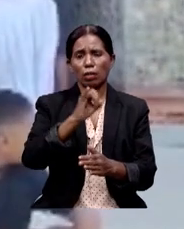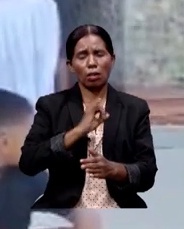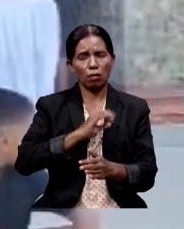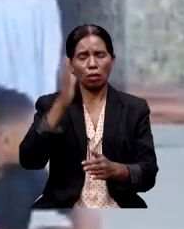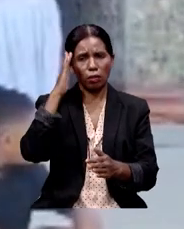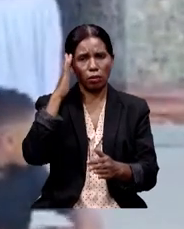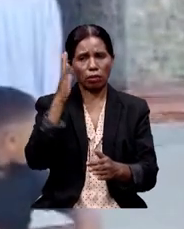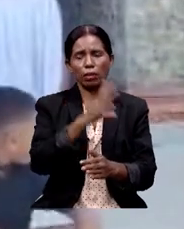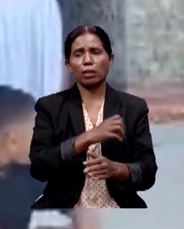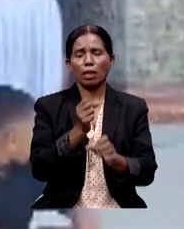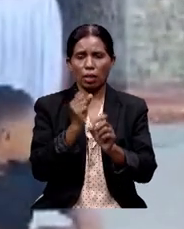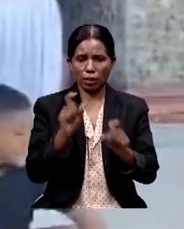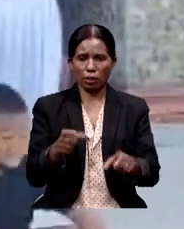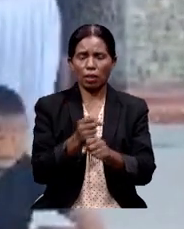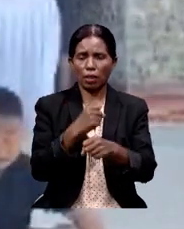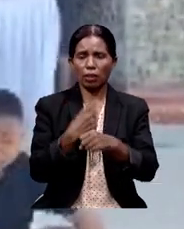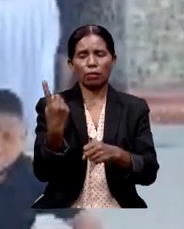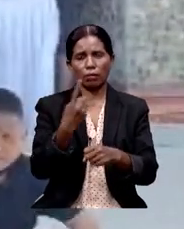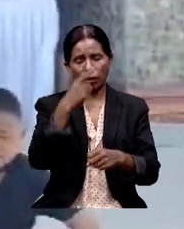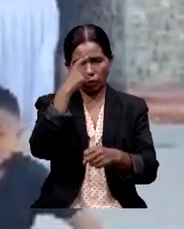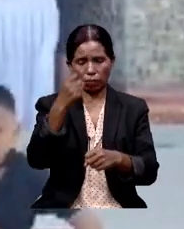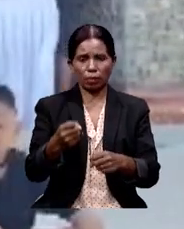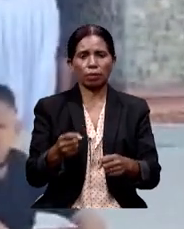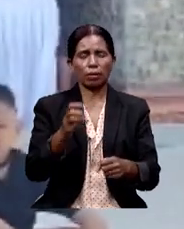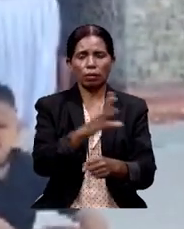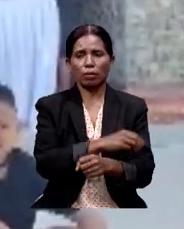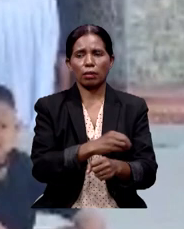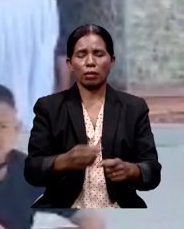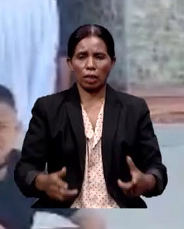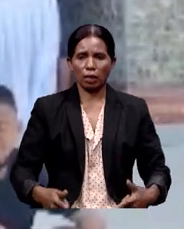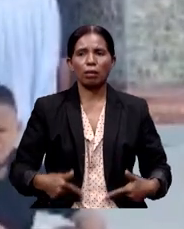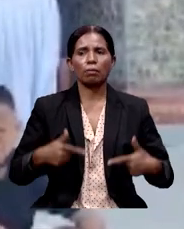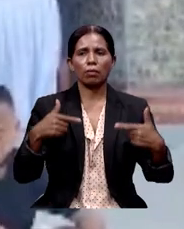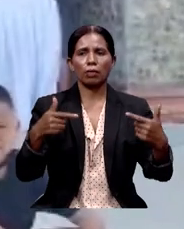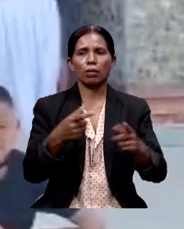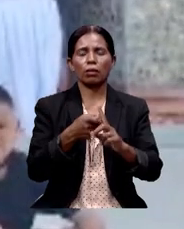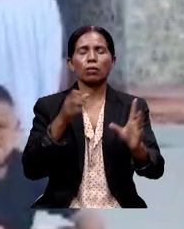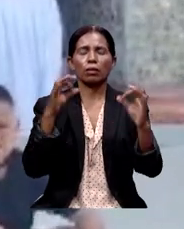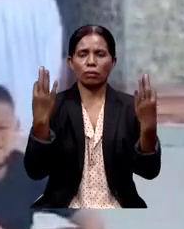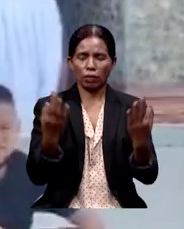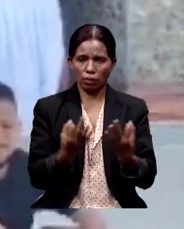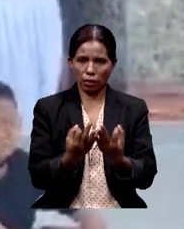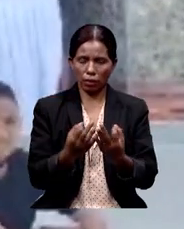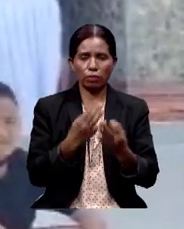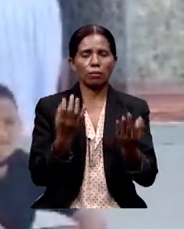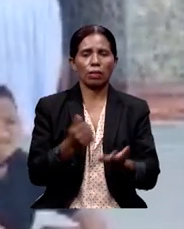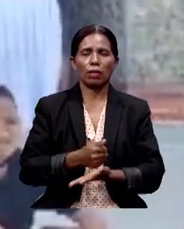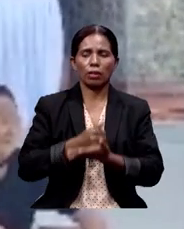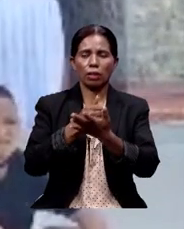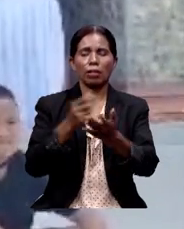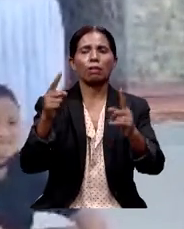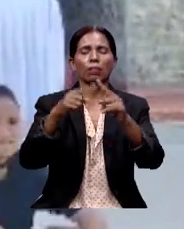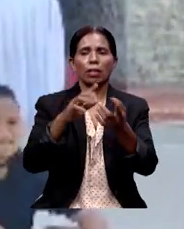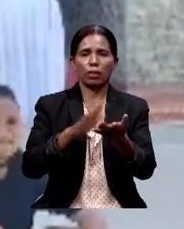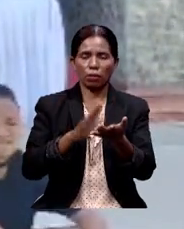a pena tem que ralar na fatin, tamba, e não é meu percurso, mores, maior de família, família tá o mata, vai à escola, né,